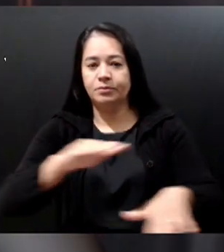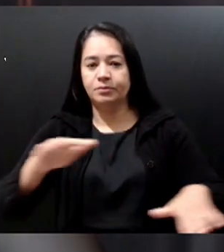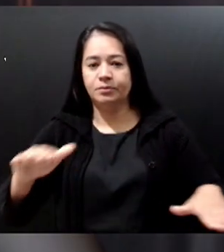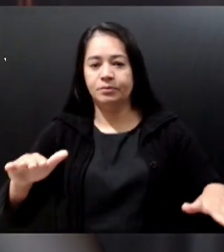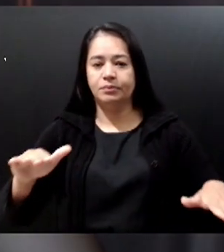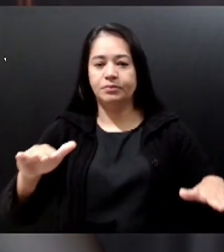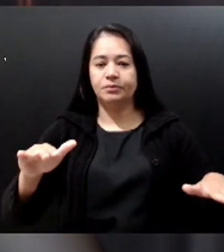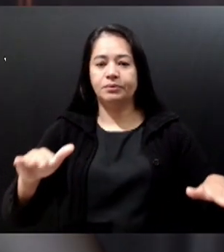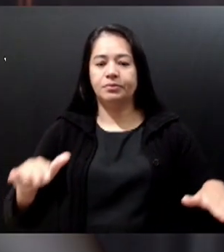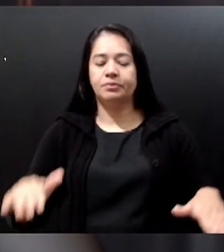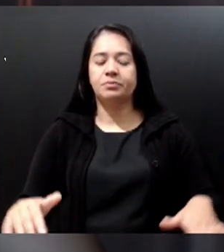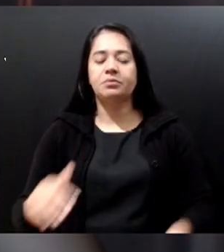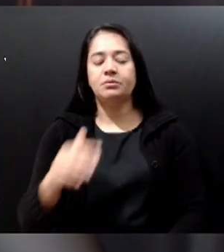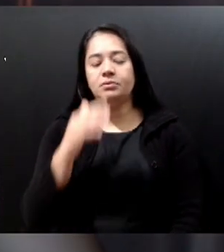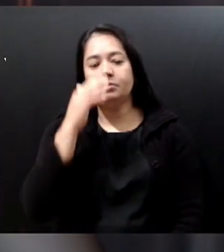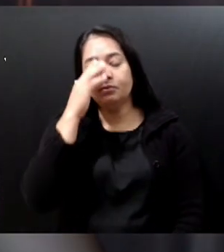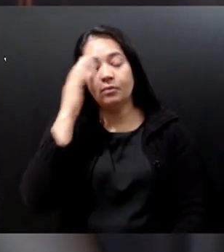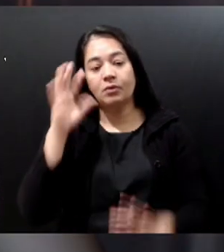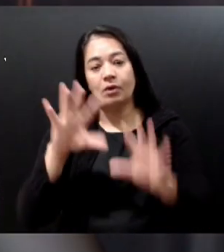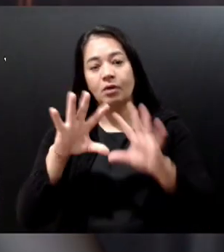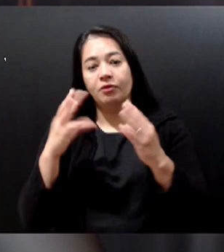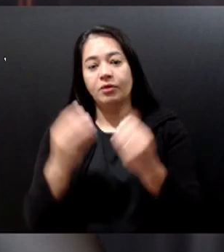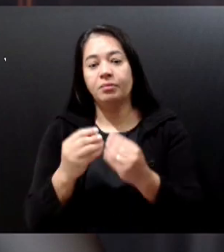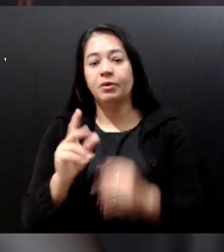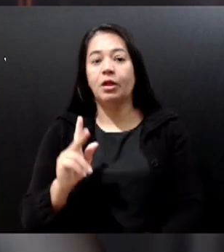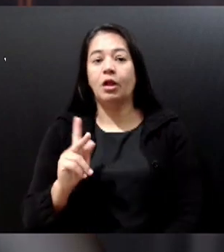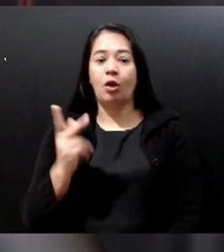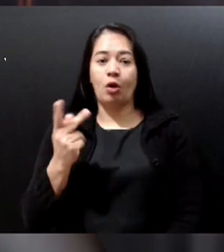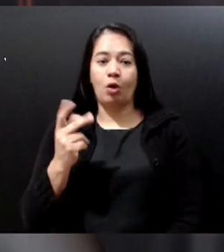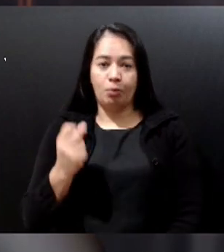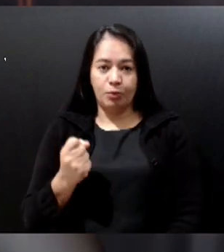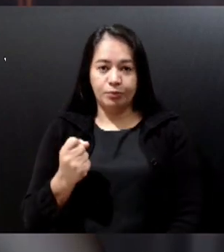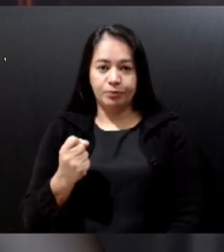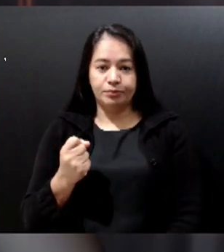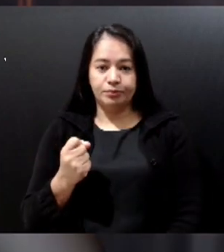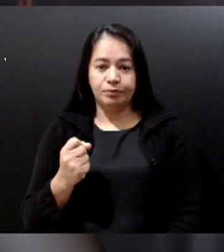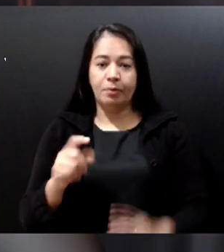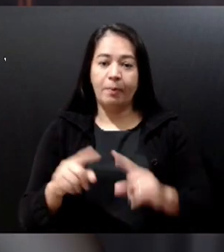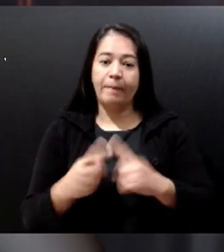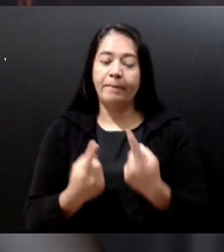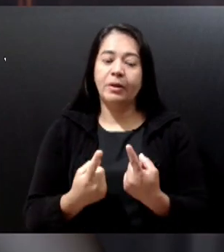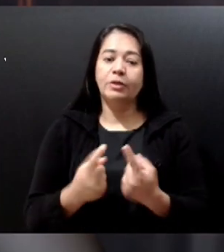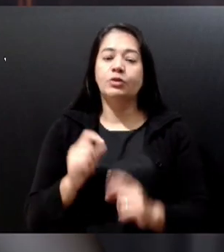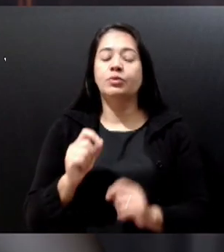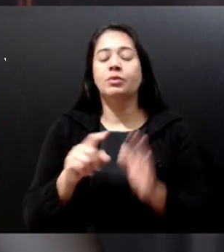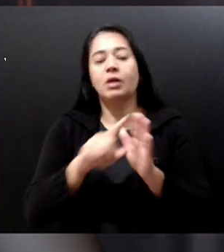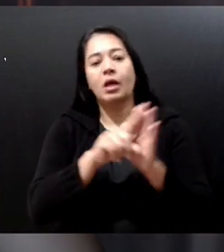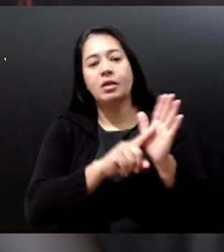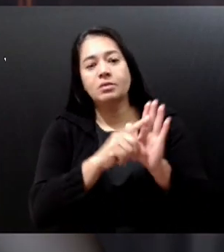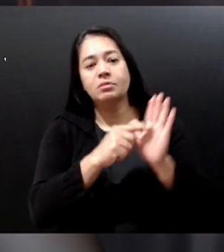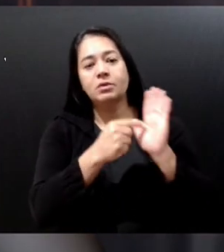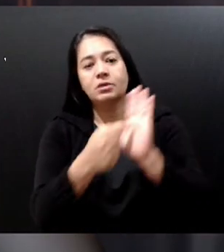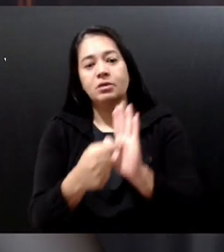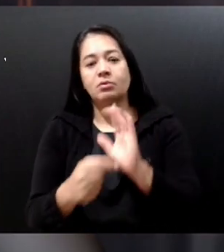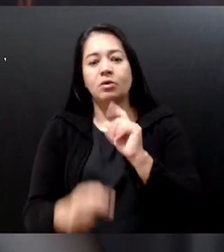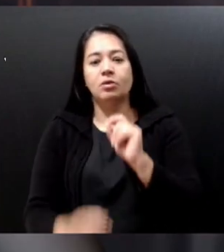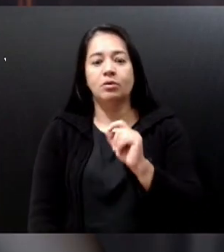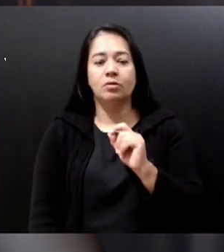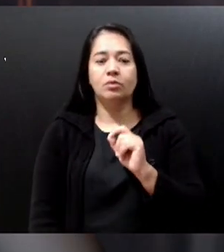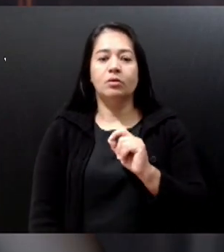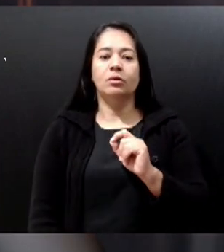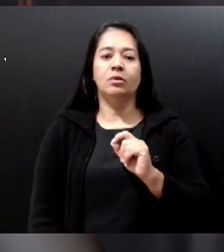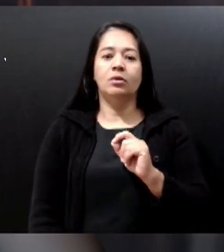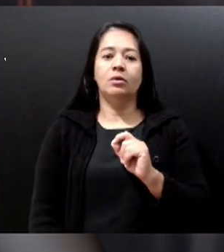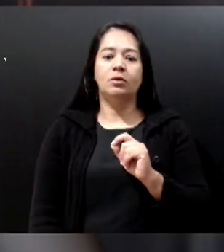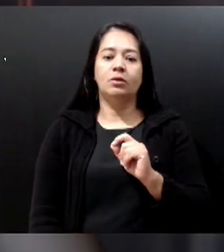e o que as pesquisas trazem, né, junto com o que a gente vê na clínica, o que impacta é